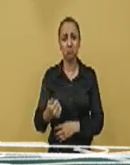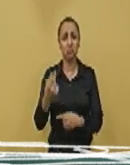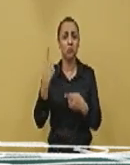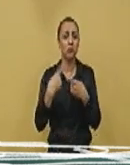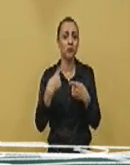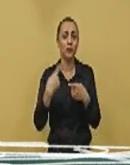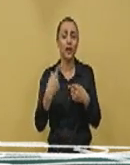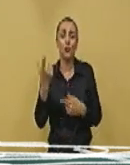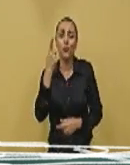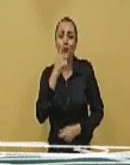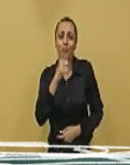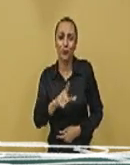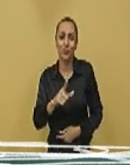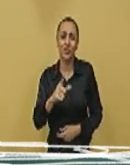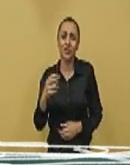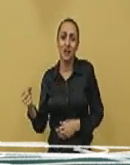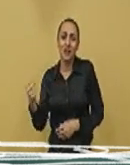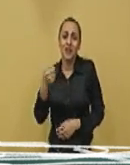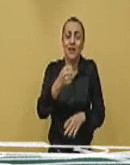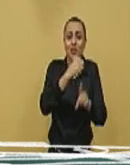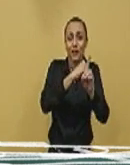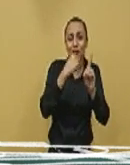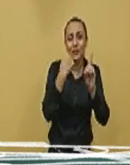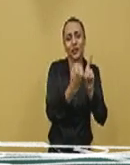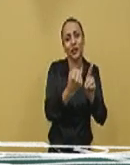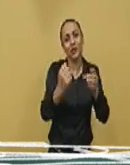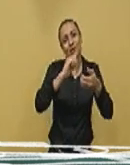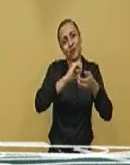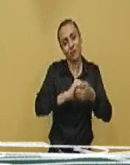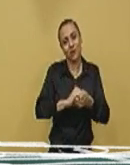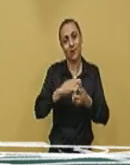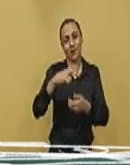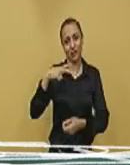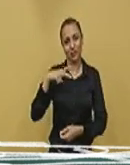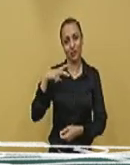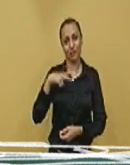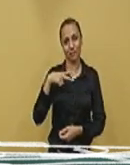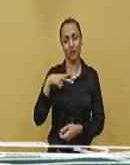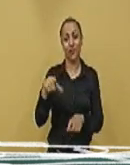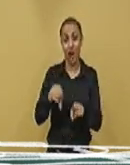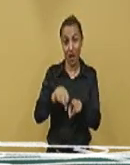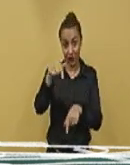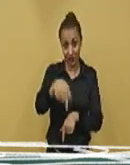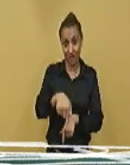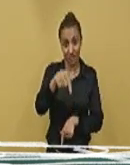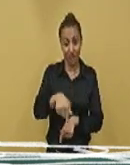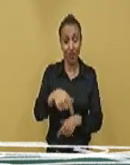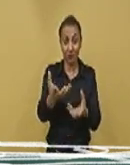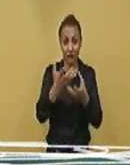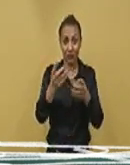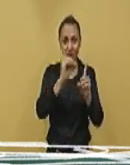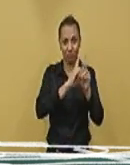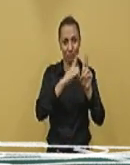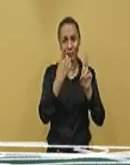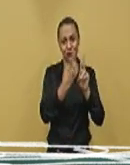porque conseguiram se inserir na sociedade através de parcerias e convênios. E é isso que nós queremos fazer aqui na UFGD.